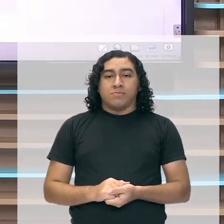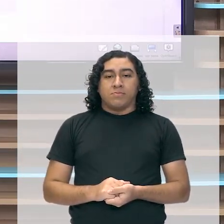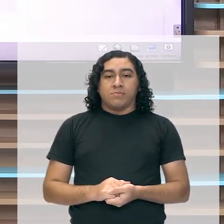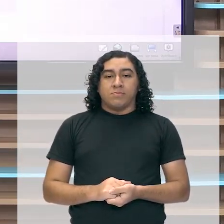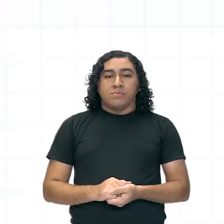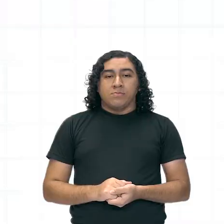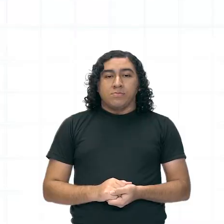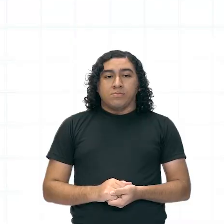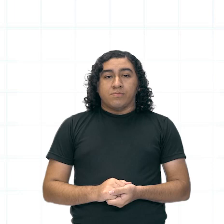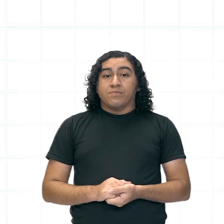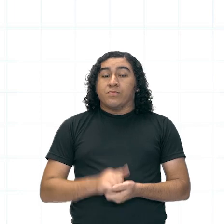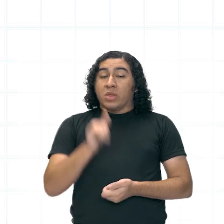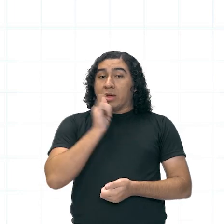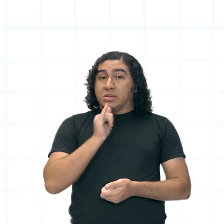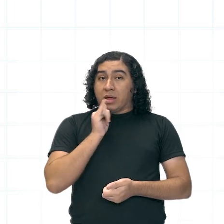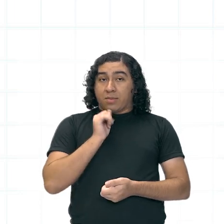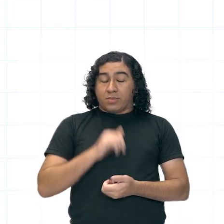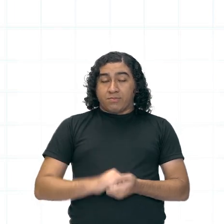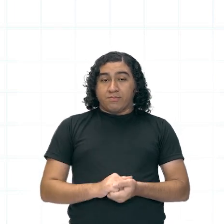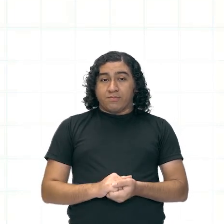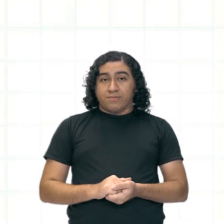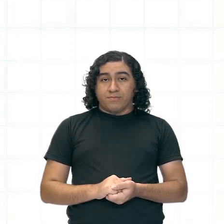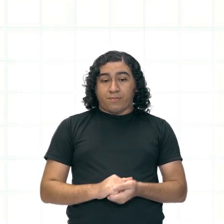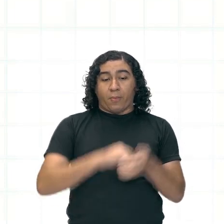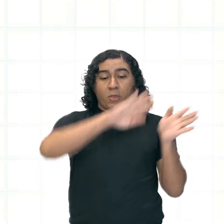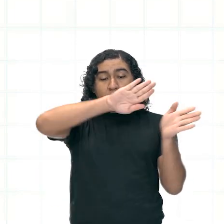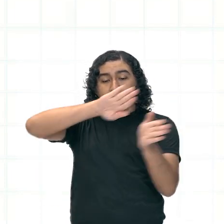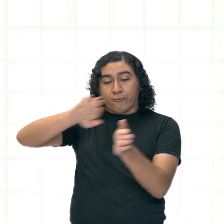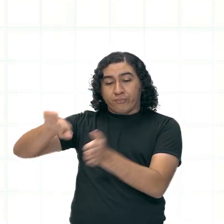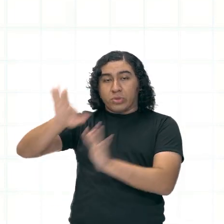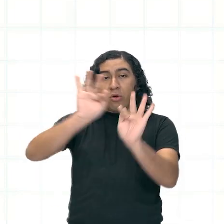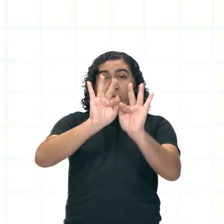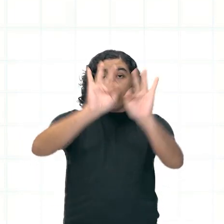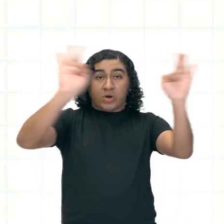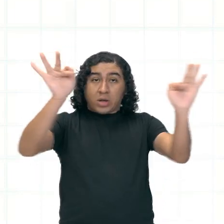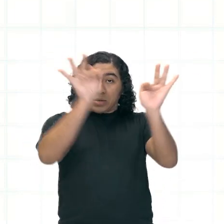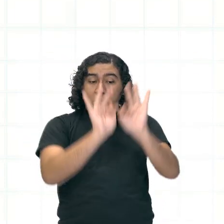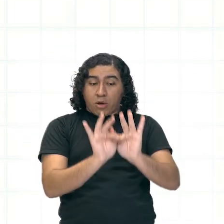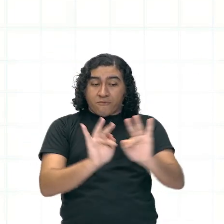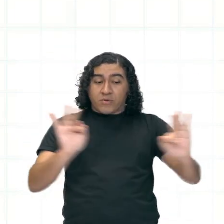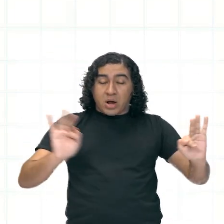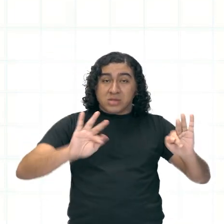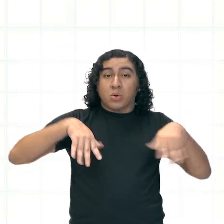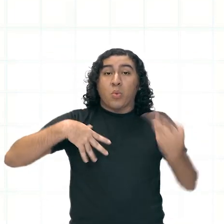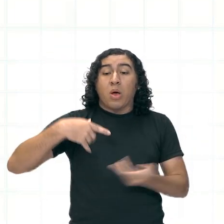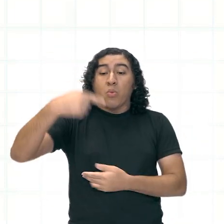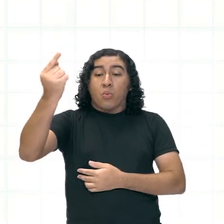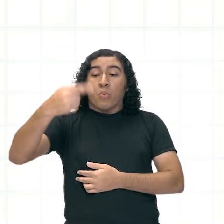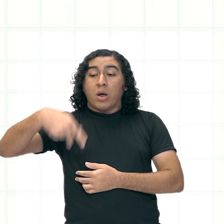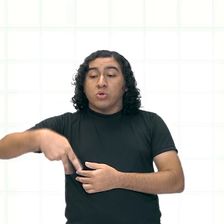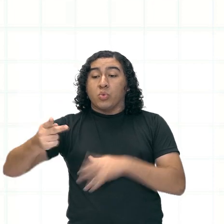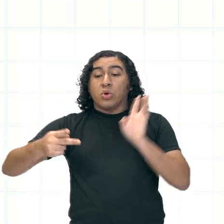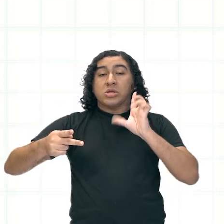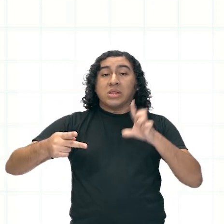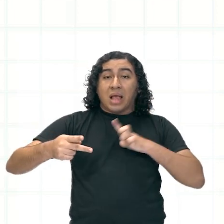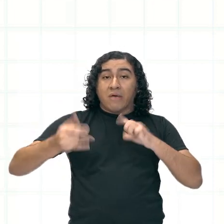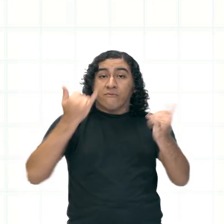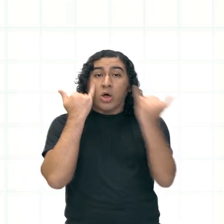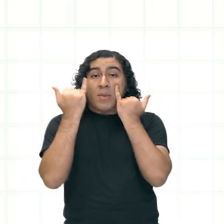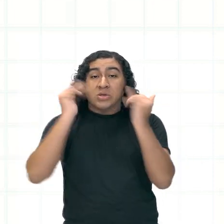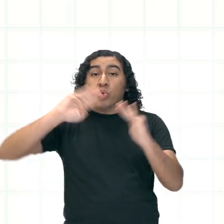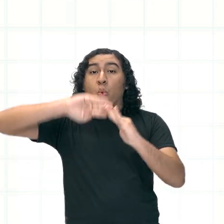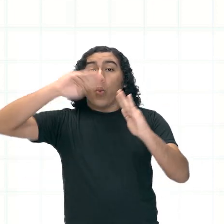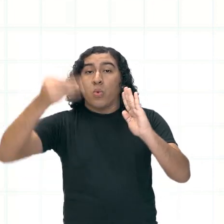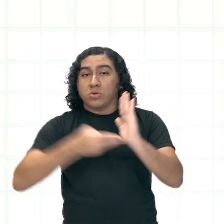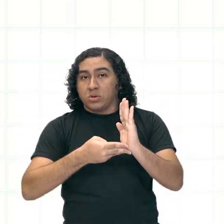exemplo para que fique mais claro. Olha só. Qual das duas sentenças é mais completa e nos permite saber o que